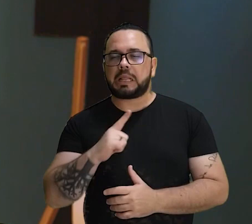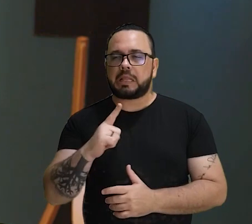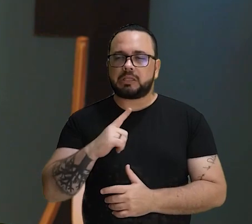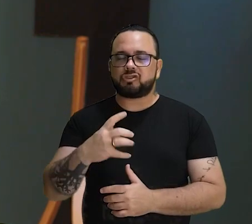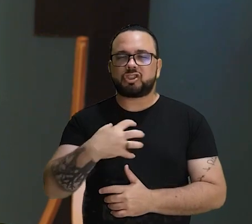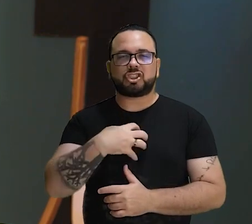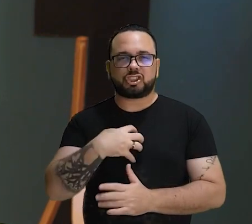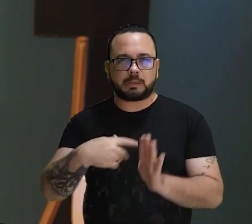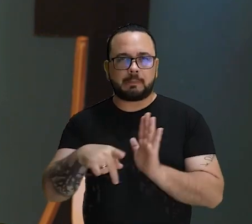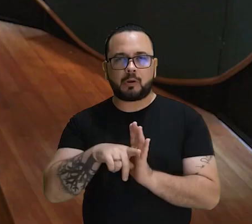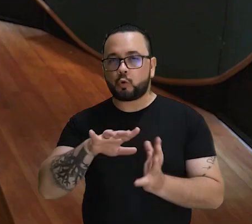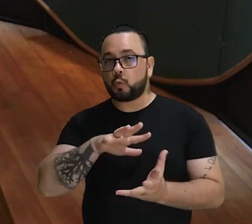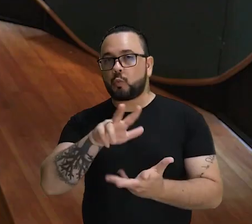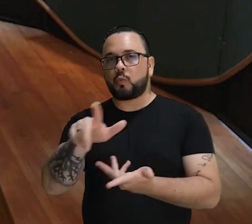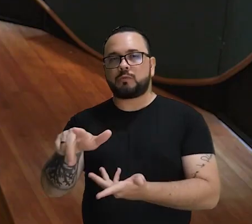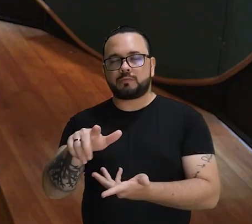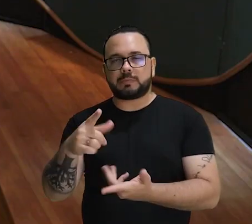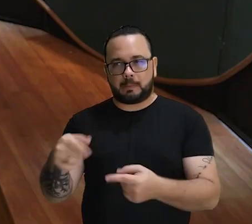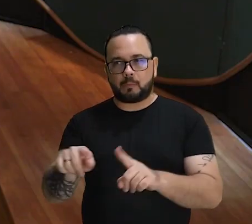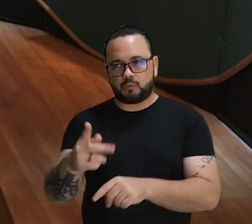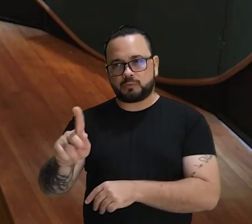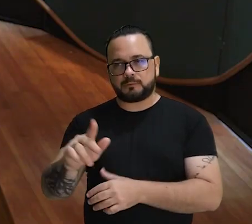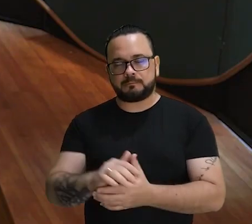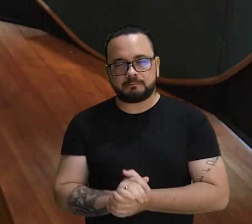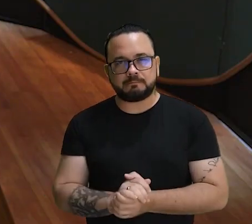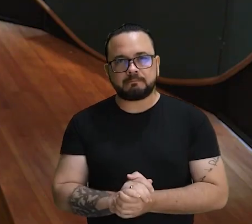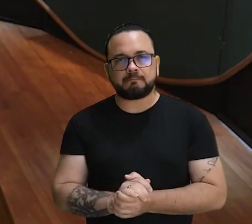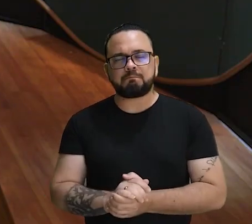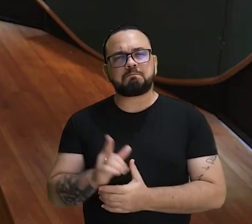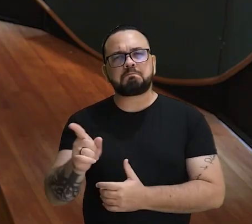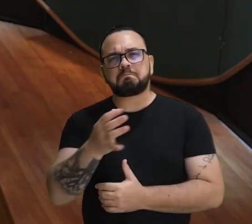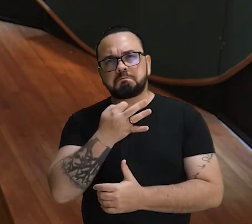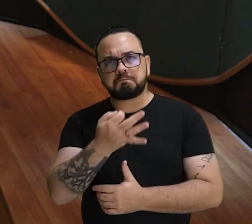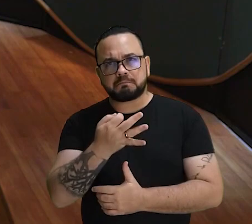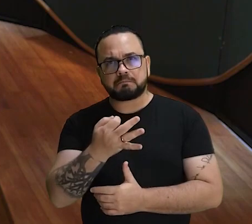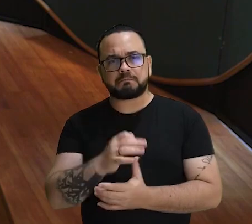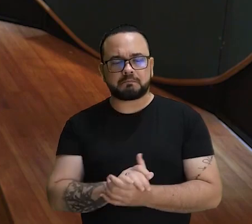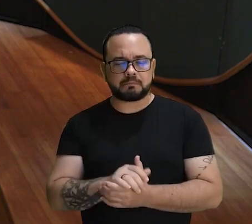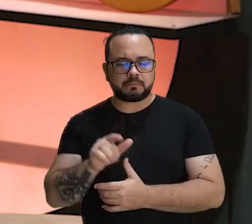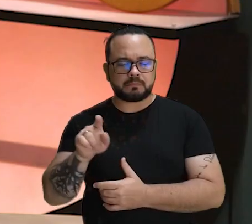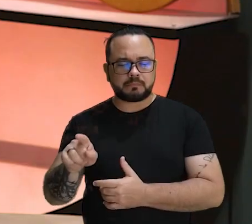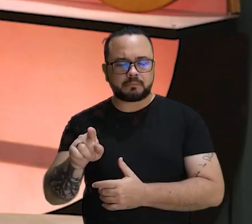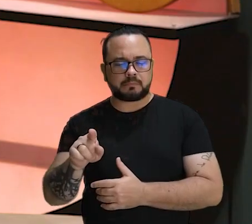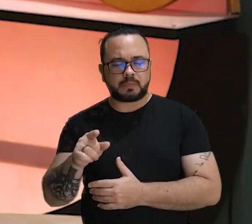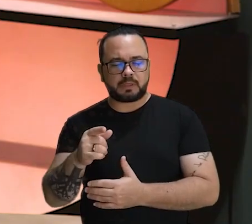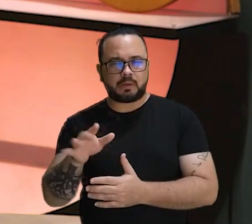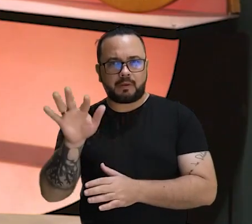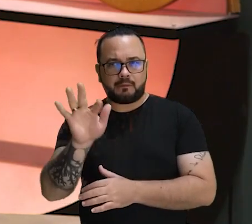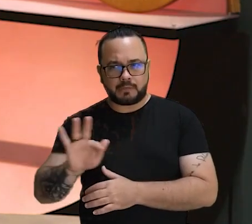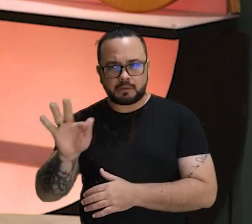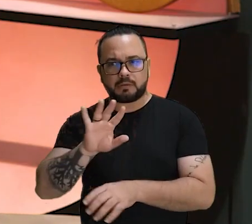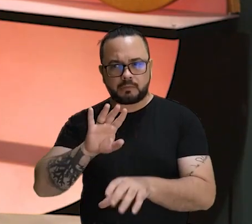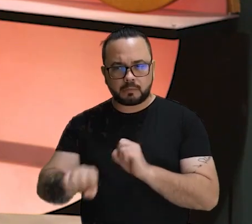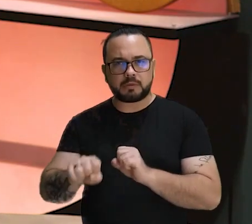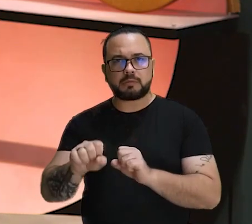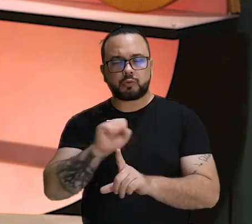um sotaque de todo canto. É muito, muito legal. E você acha que a sua... Essa história de você ser socióloga também,